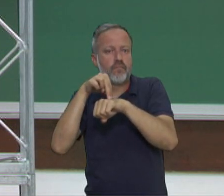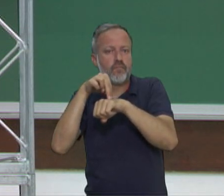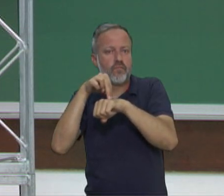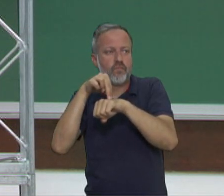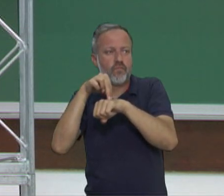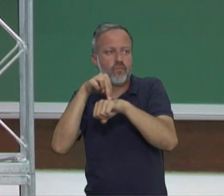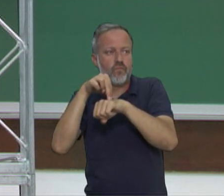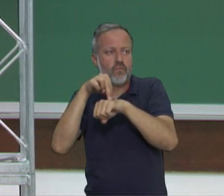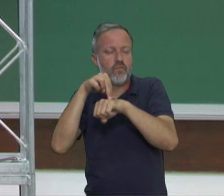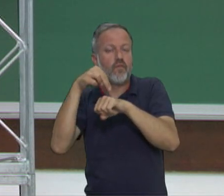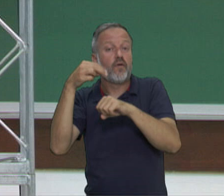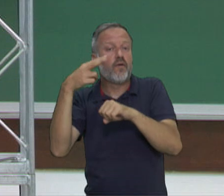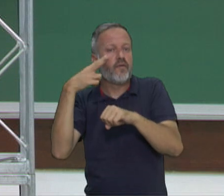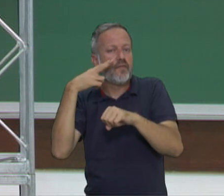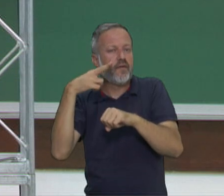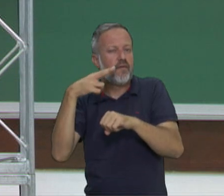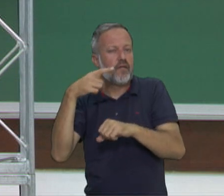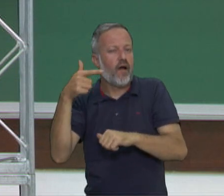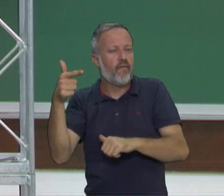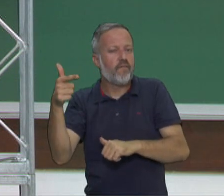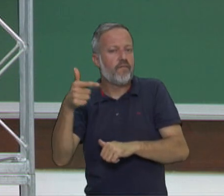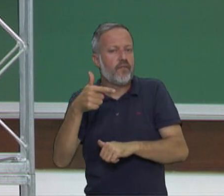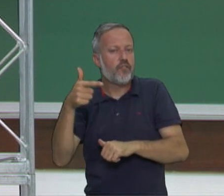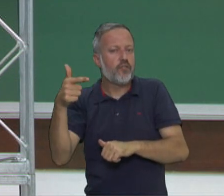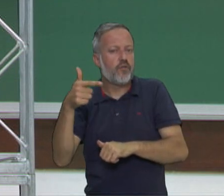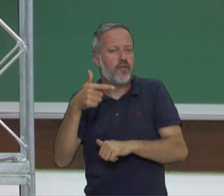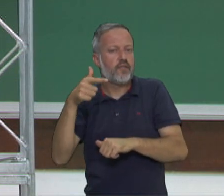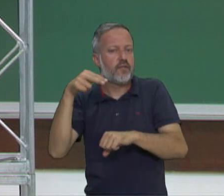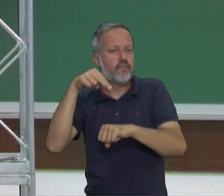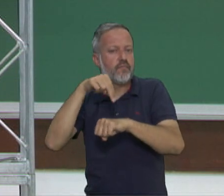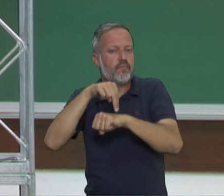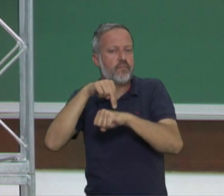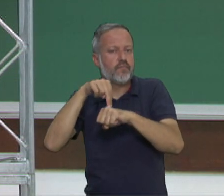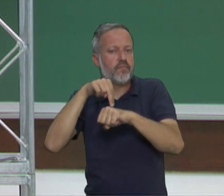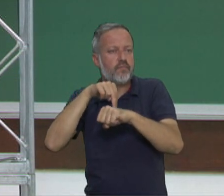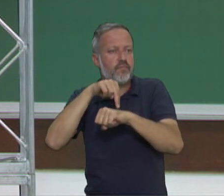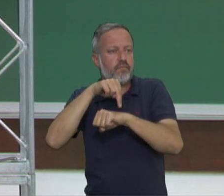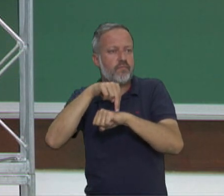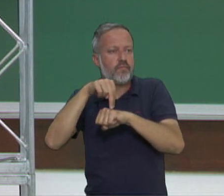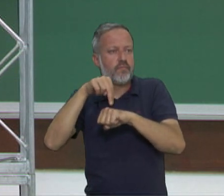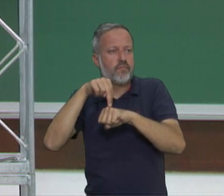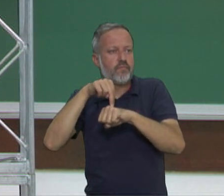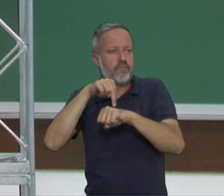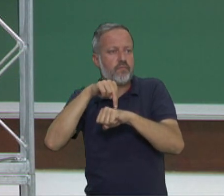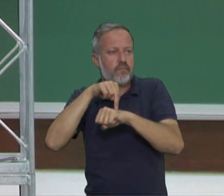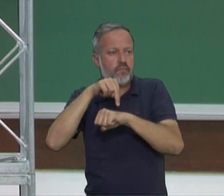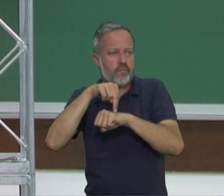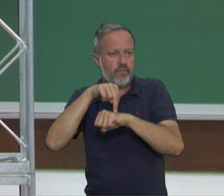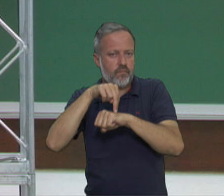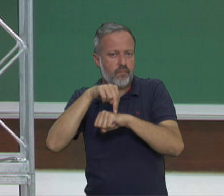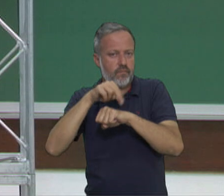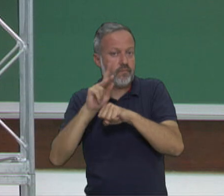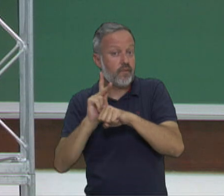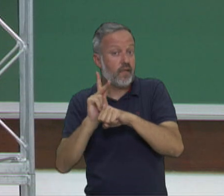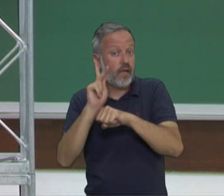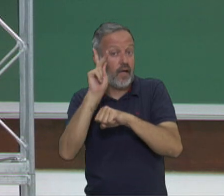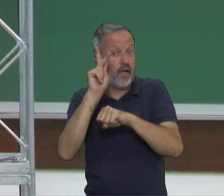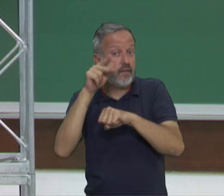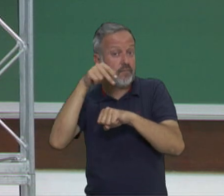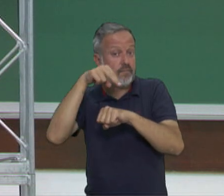Isso, 22 nêutrons. Então, o potássio tem 22 nêutrons.